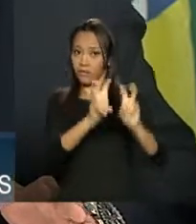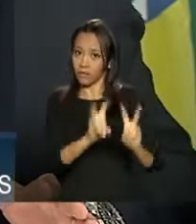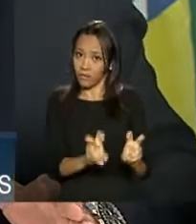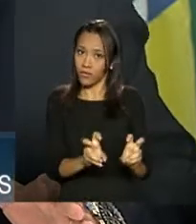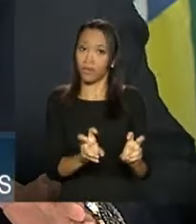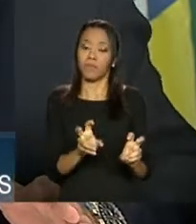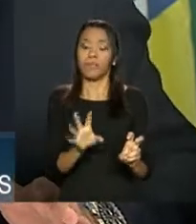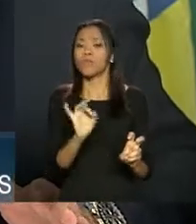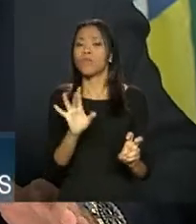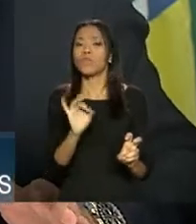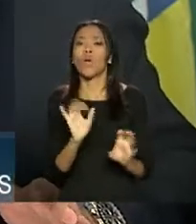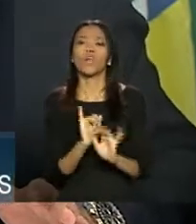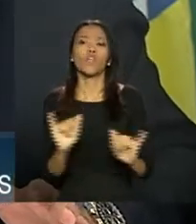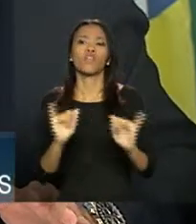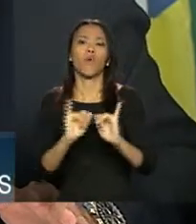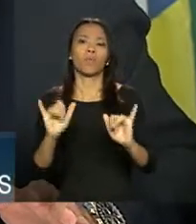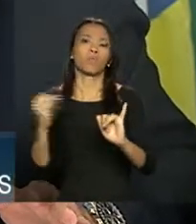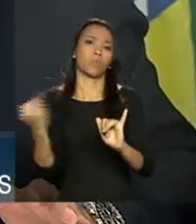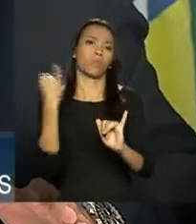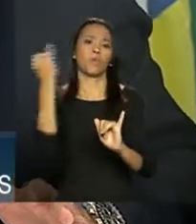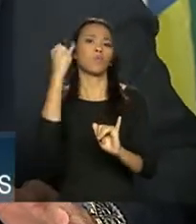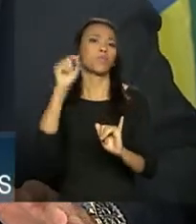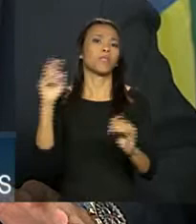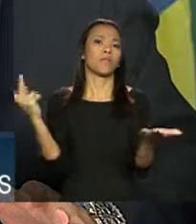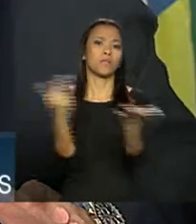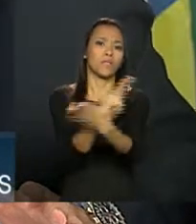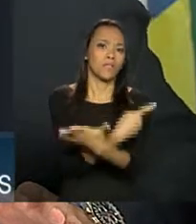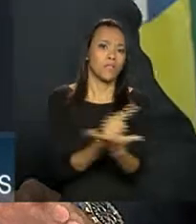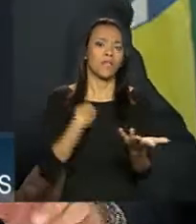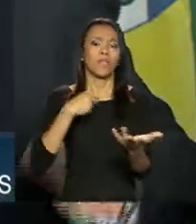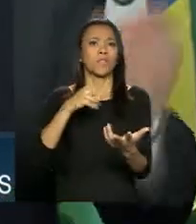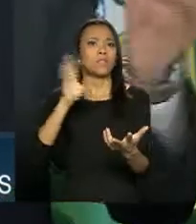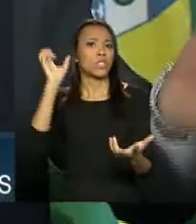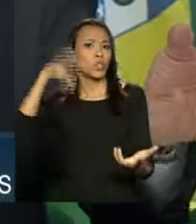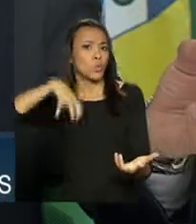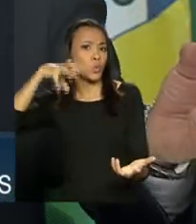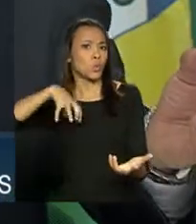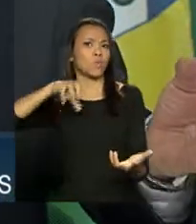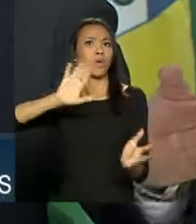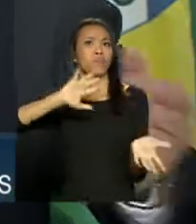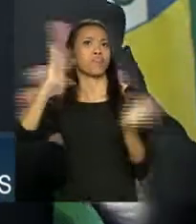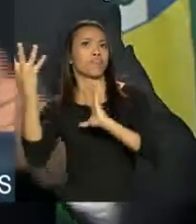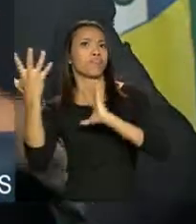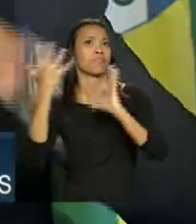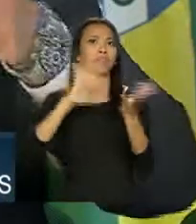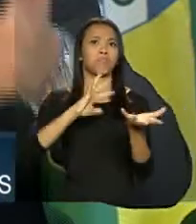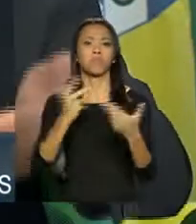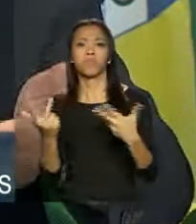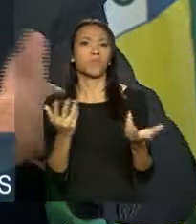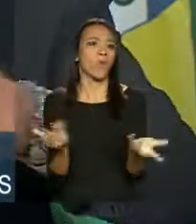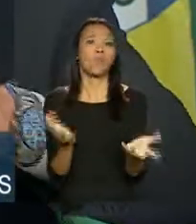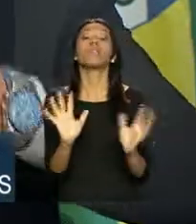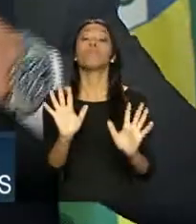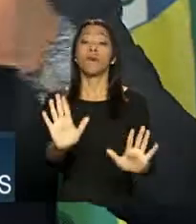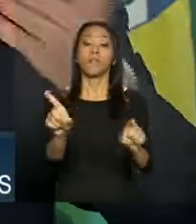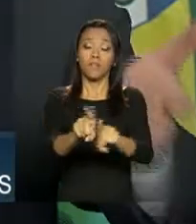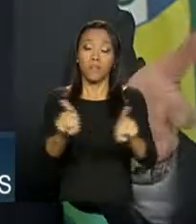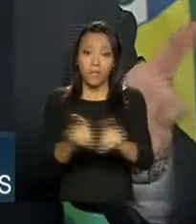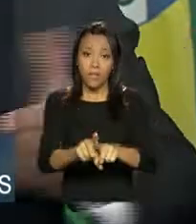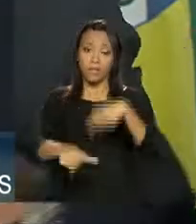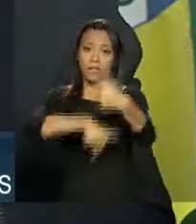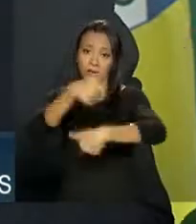é de informações importantes sobre as chuvas sobre os reservatórios mais sobre ações